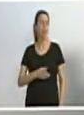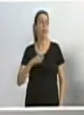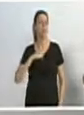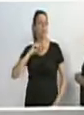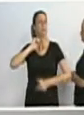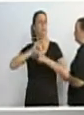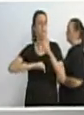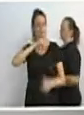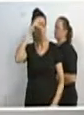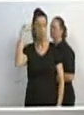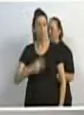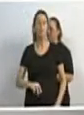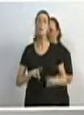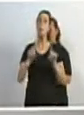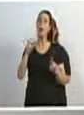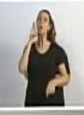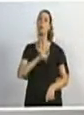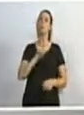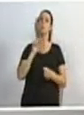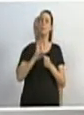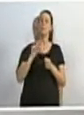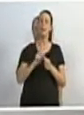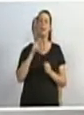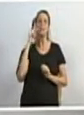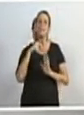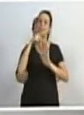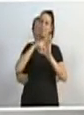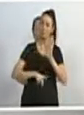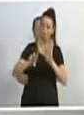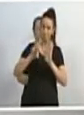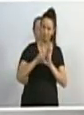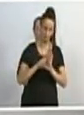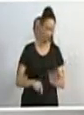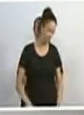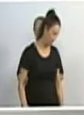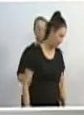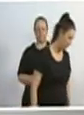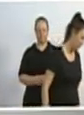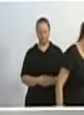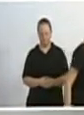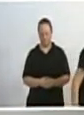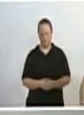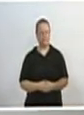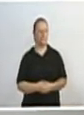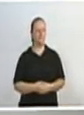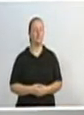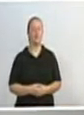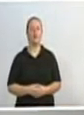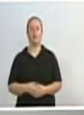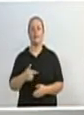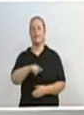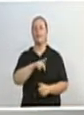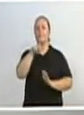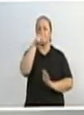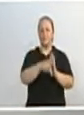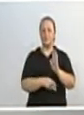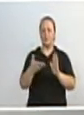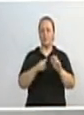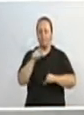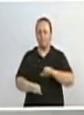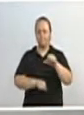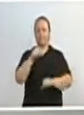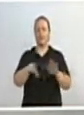conseguiu vencer esse primeiro projeto de lei e transformá-lo, então, já em dezembro de 2015, numa lei